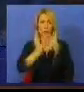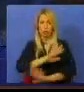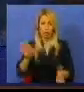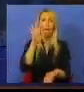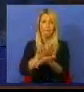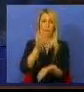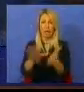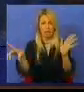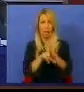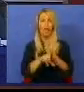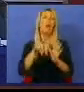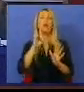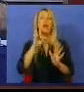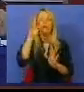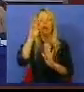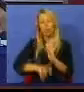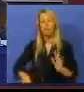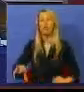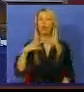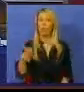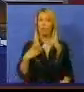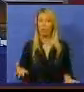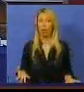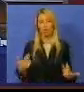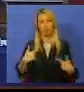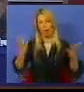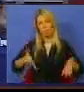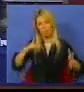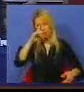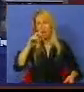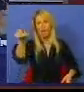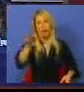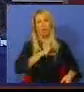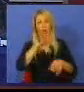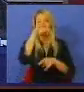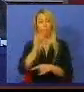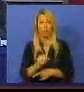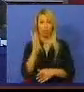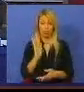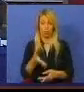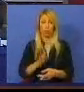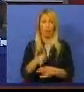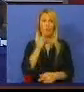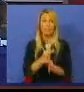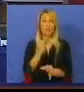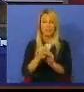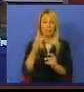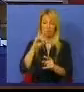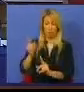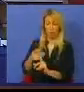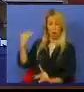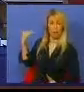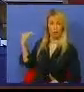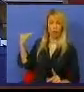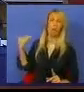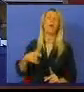Lei do Património? É que, eu penso que é até escusado relembrar-lhe, Sr. Ministro, que já em setembro deste ano, o Provedor de Justiça dirigiu